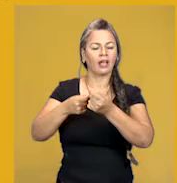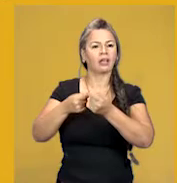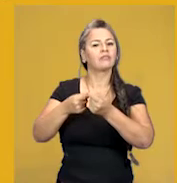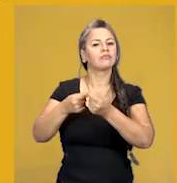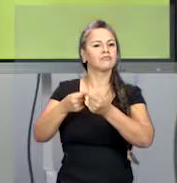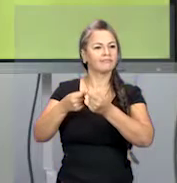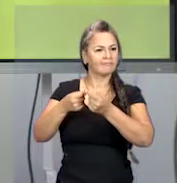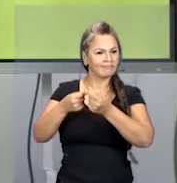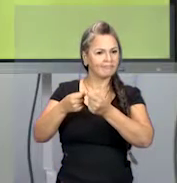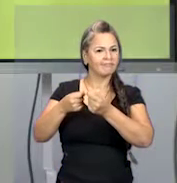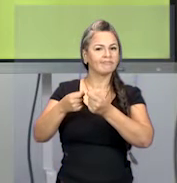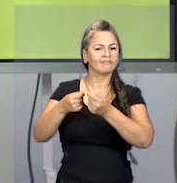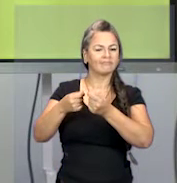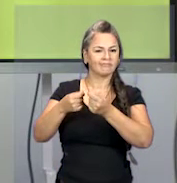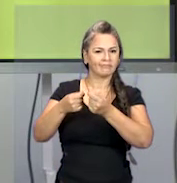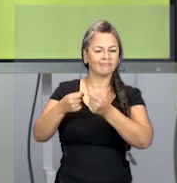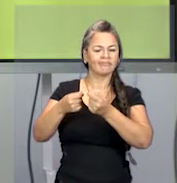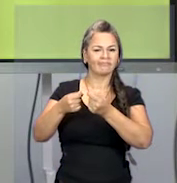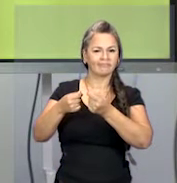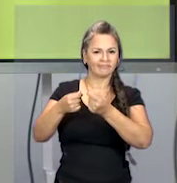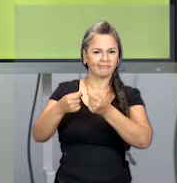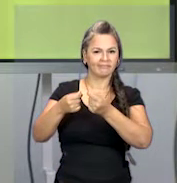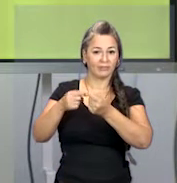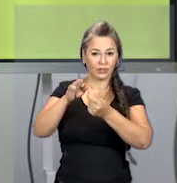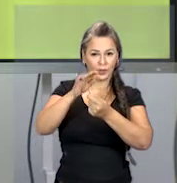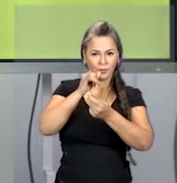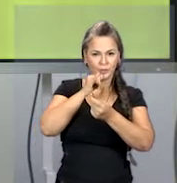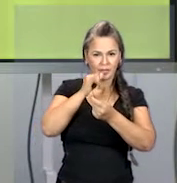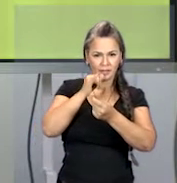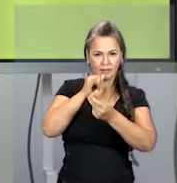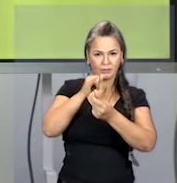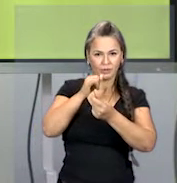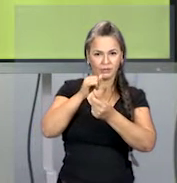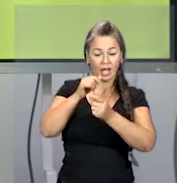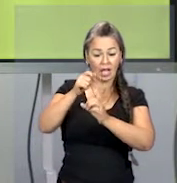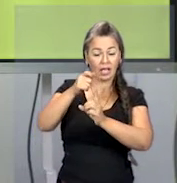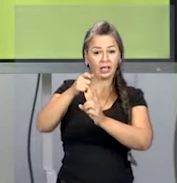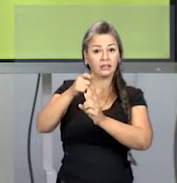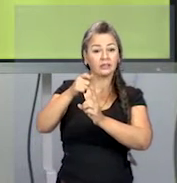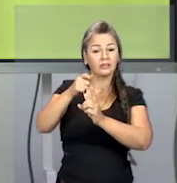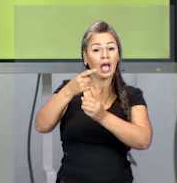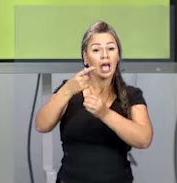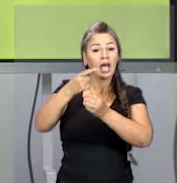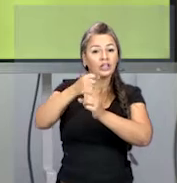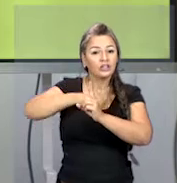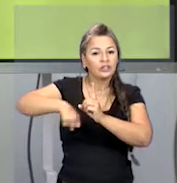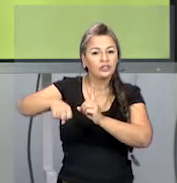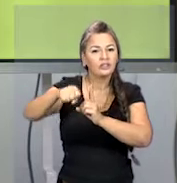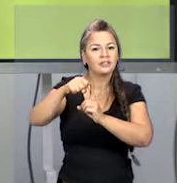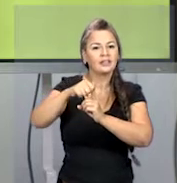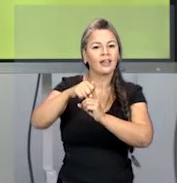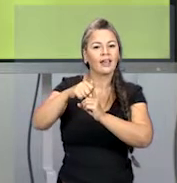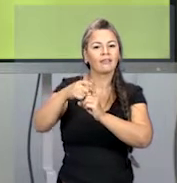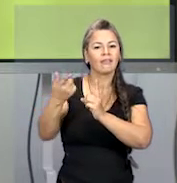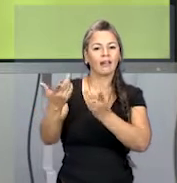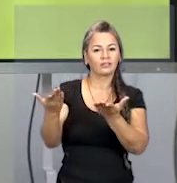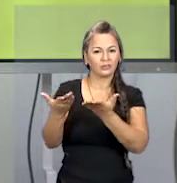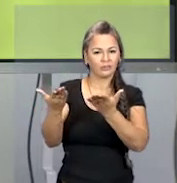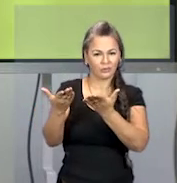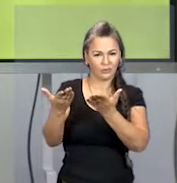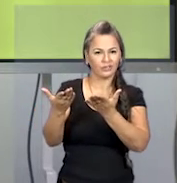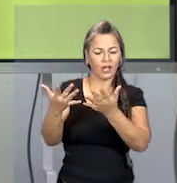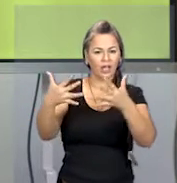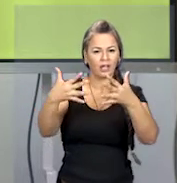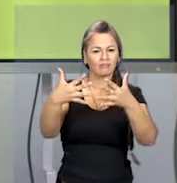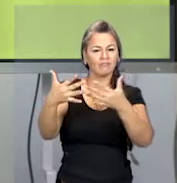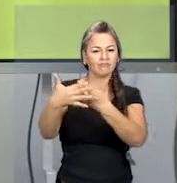produzidos. Então, nas sociedades modernas, nos grandes centros urbanos, nós temos